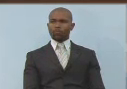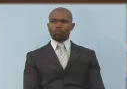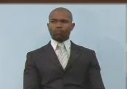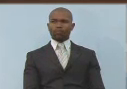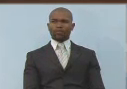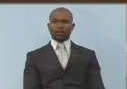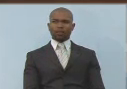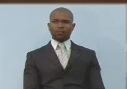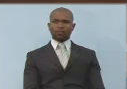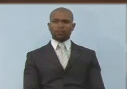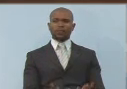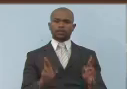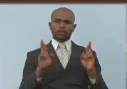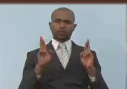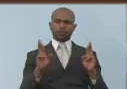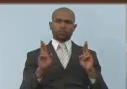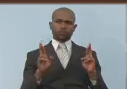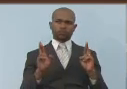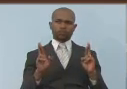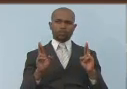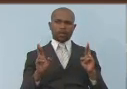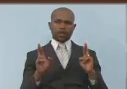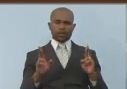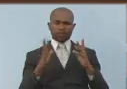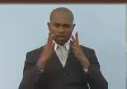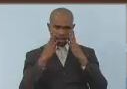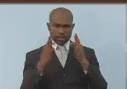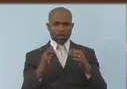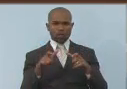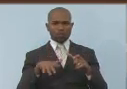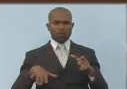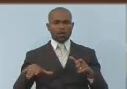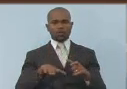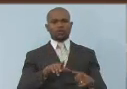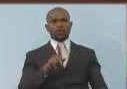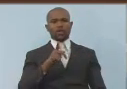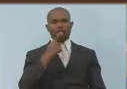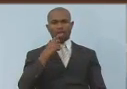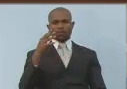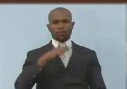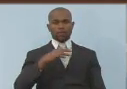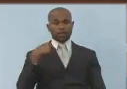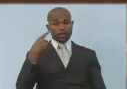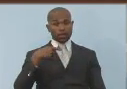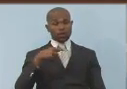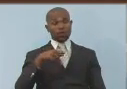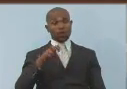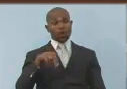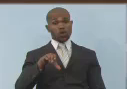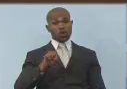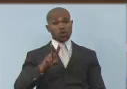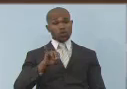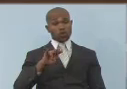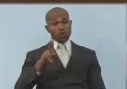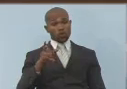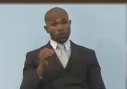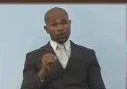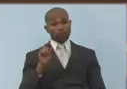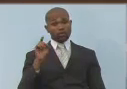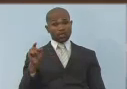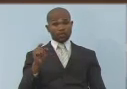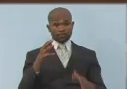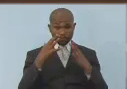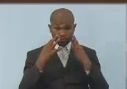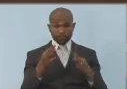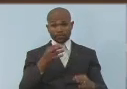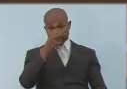E olha, eu espero que a gente vai ter mais atenção no bairro dos Pimentas. No vereador Novinho Brasil, você fica aos cuidados de cobrar no gabinete do